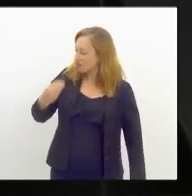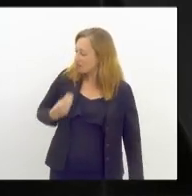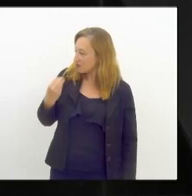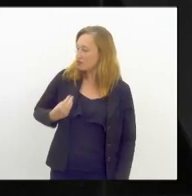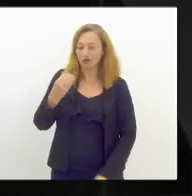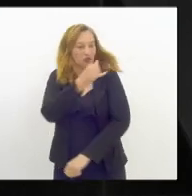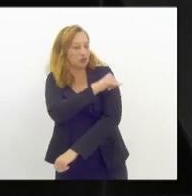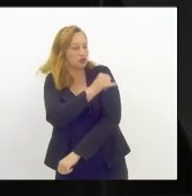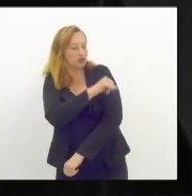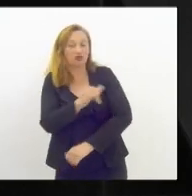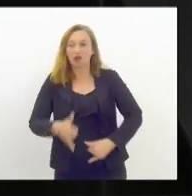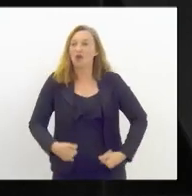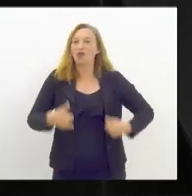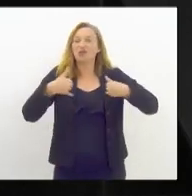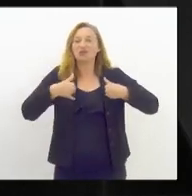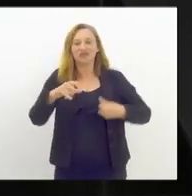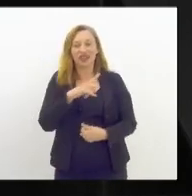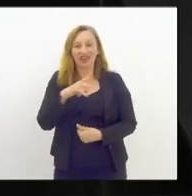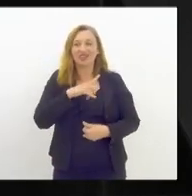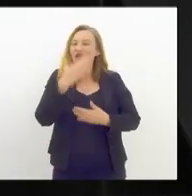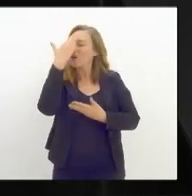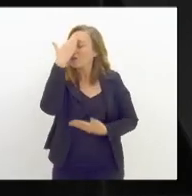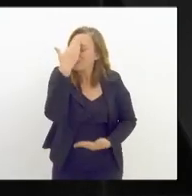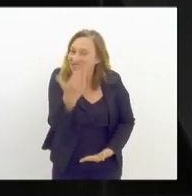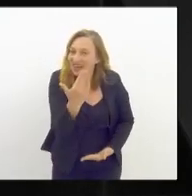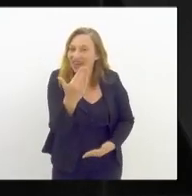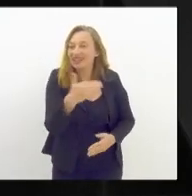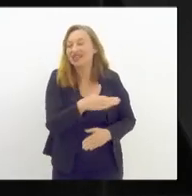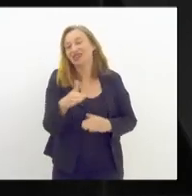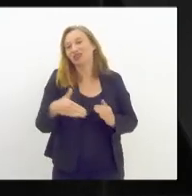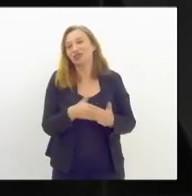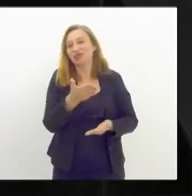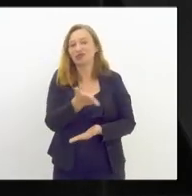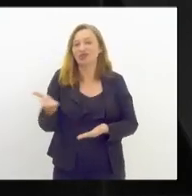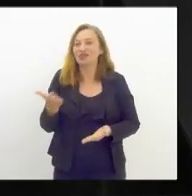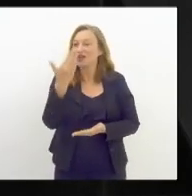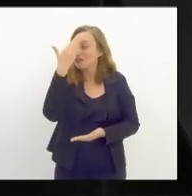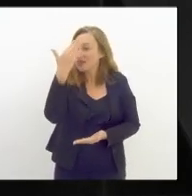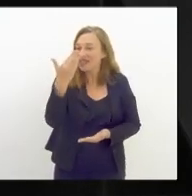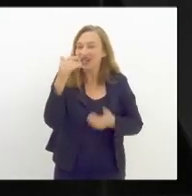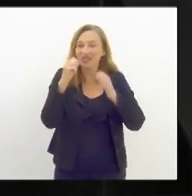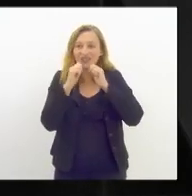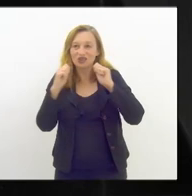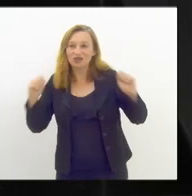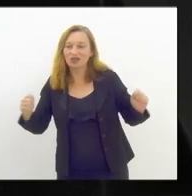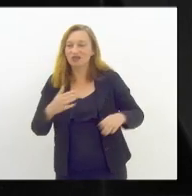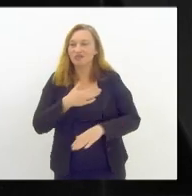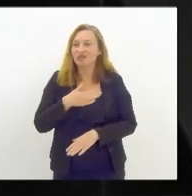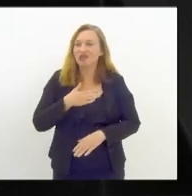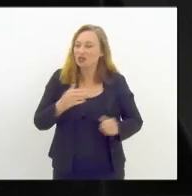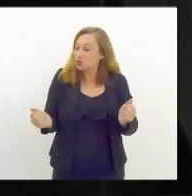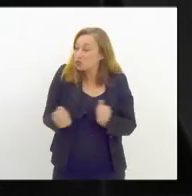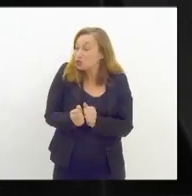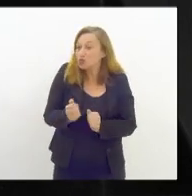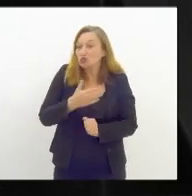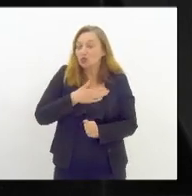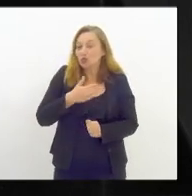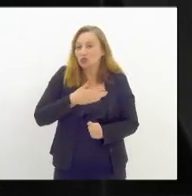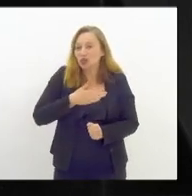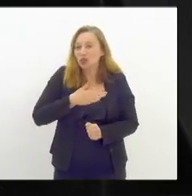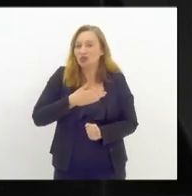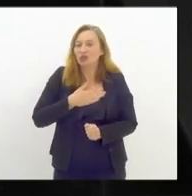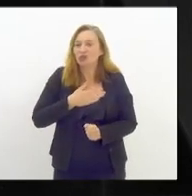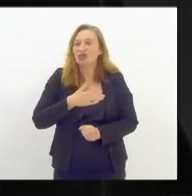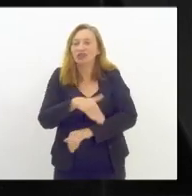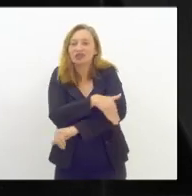e me orgulho disso muito obrigada a todas e todas obrigada assessoria que saíram junto comigo estiveram